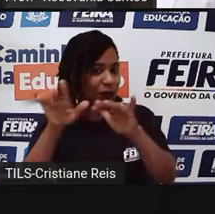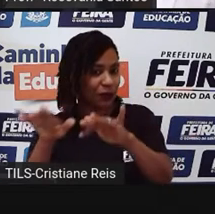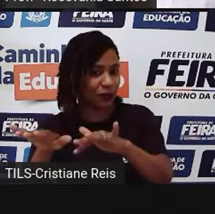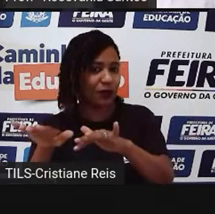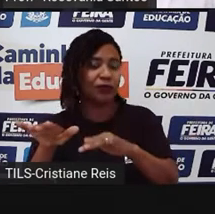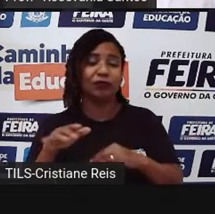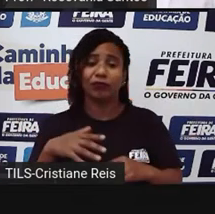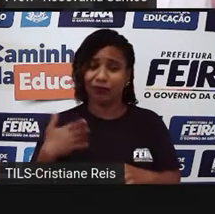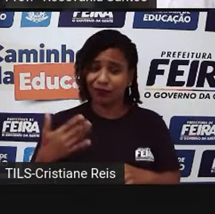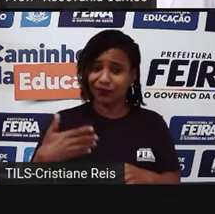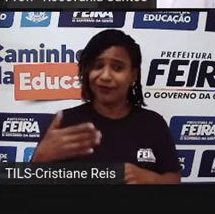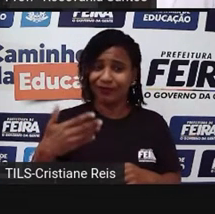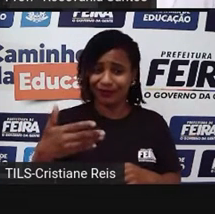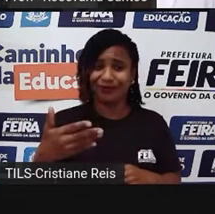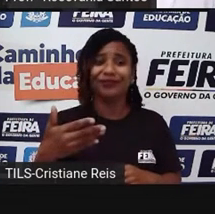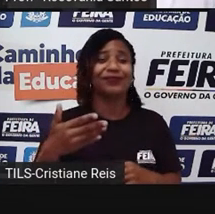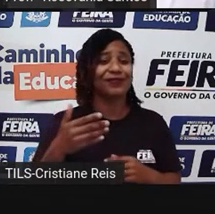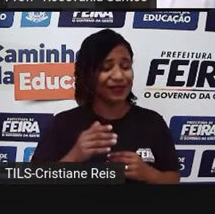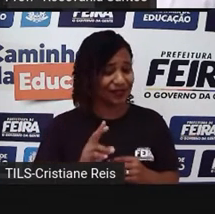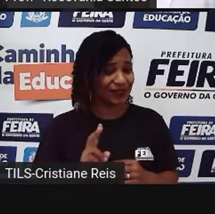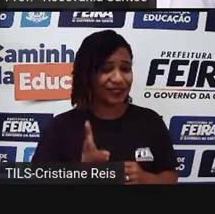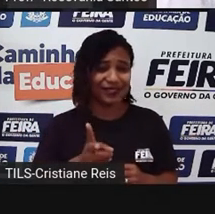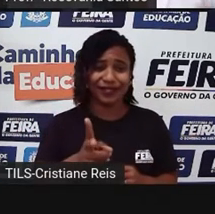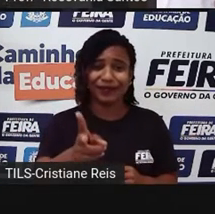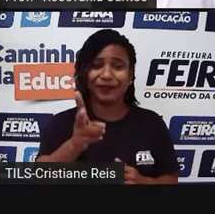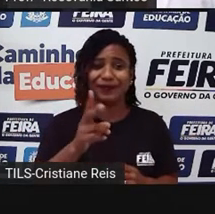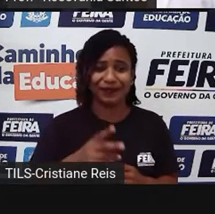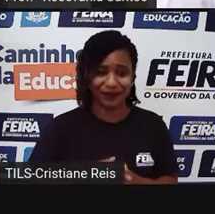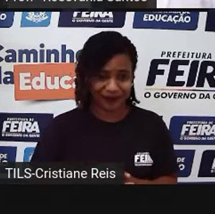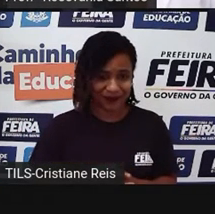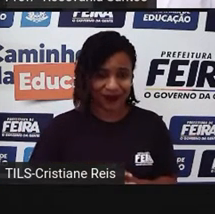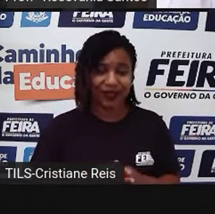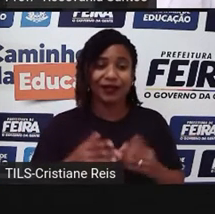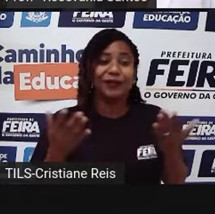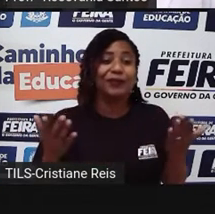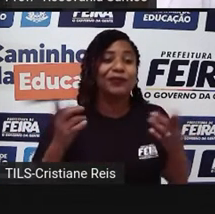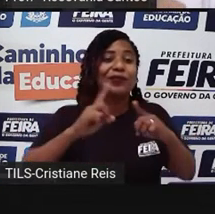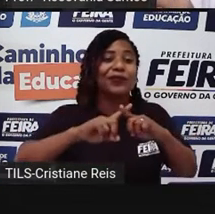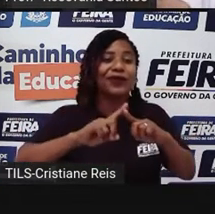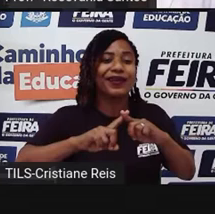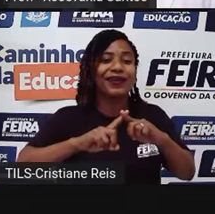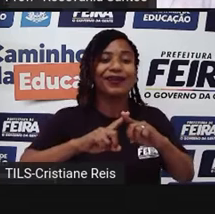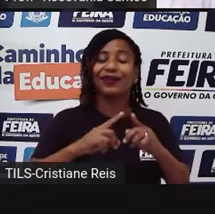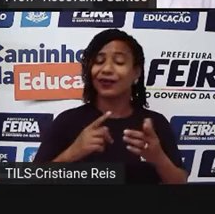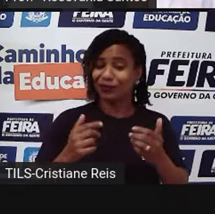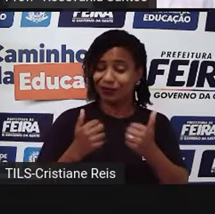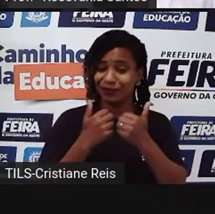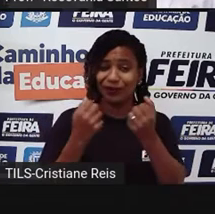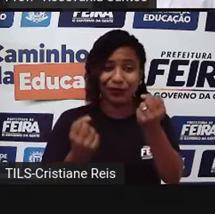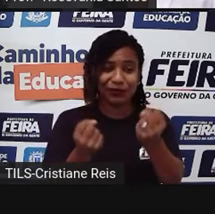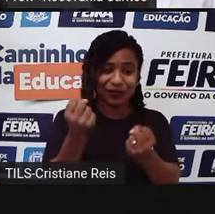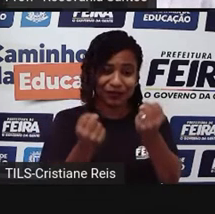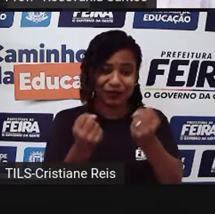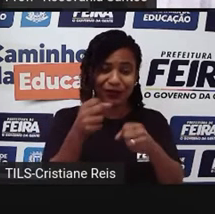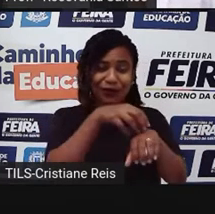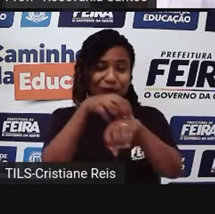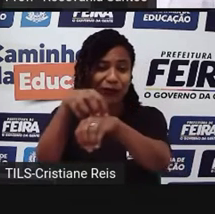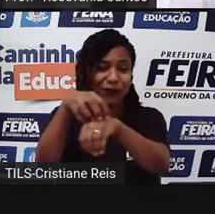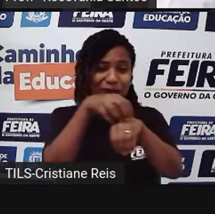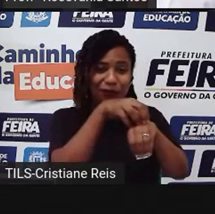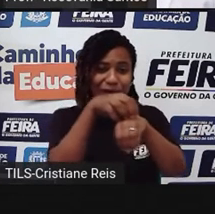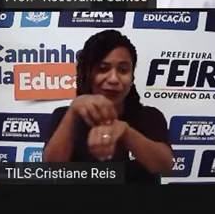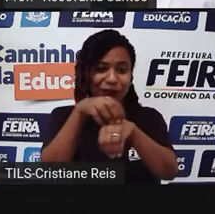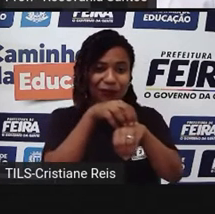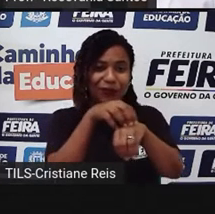vem sempre ocorrendo, e o motivo principal é que os transportes, eles evoluíram muito. Então, esse mundo global,